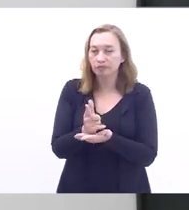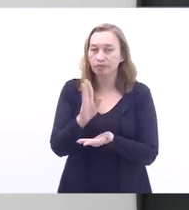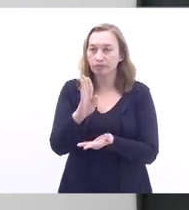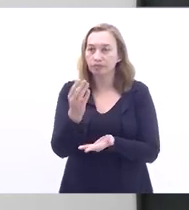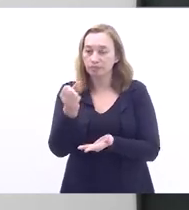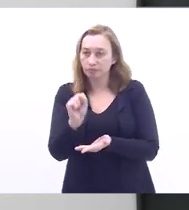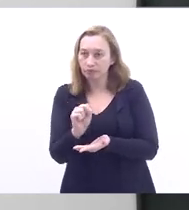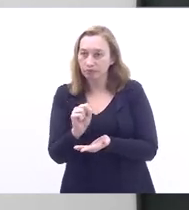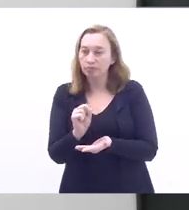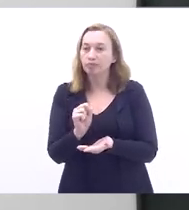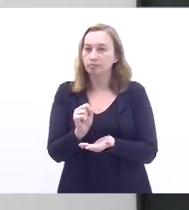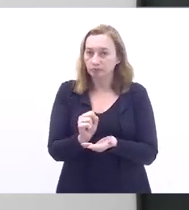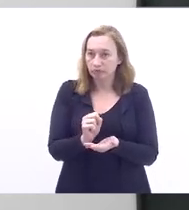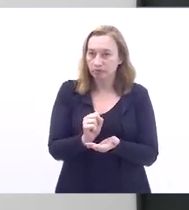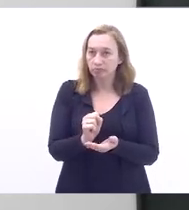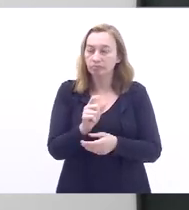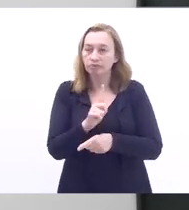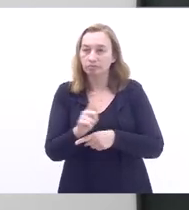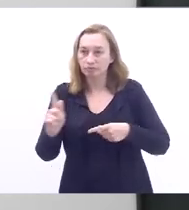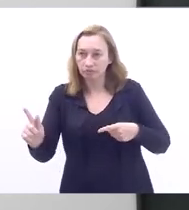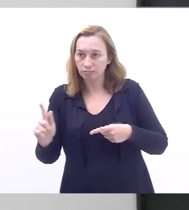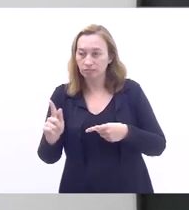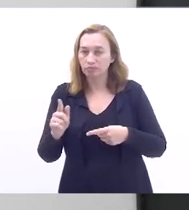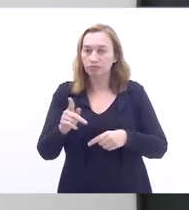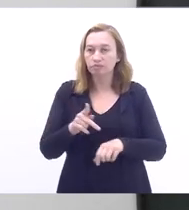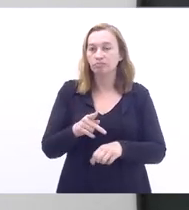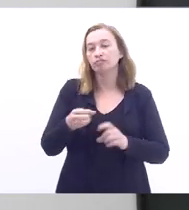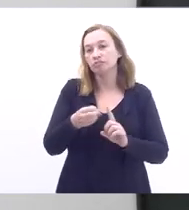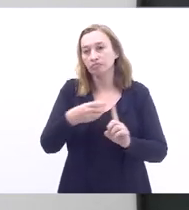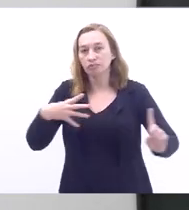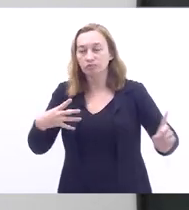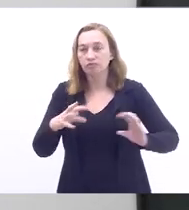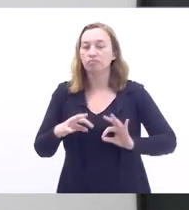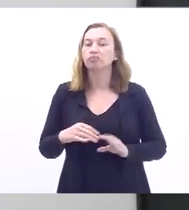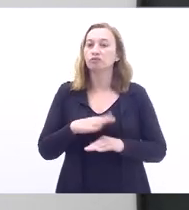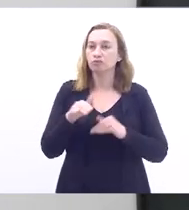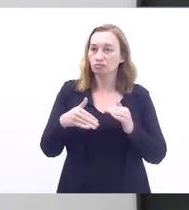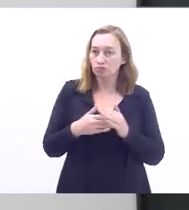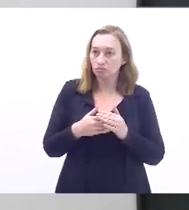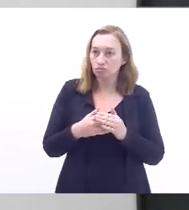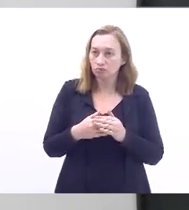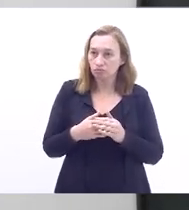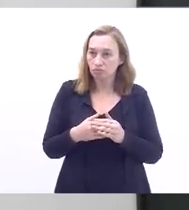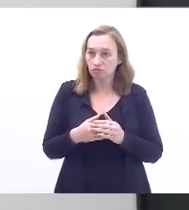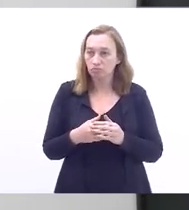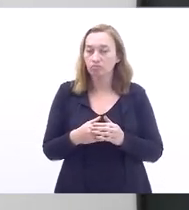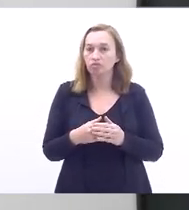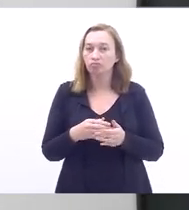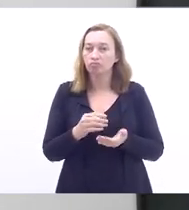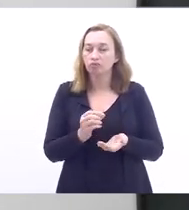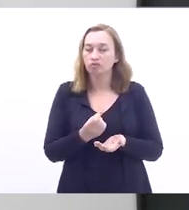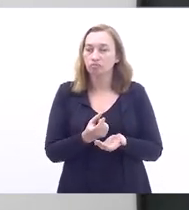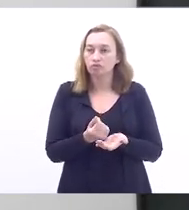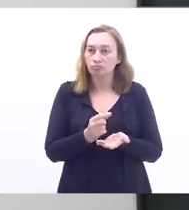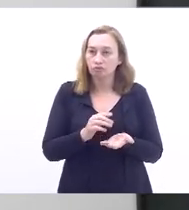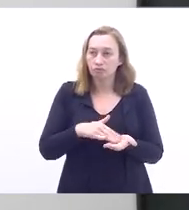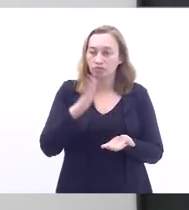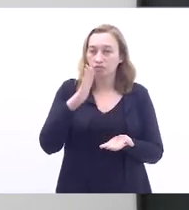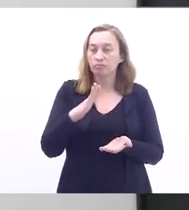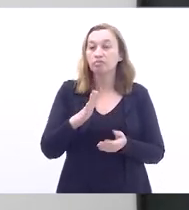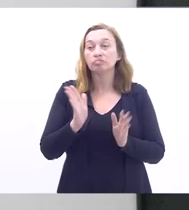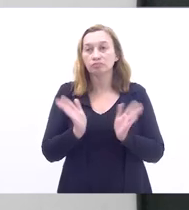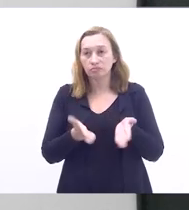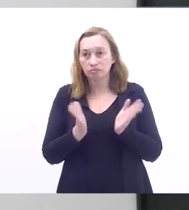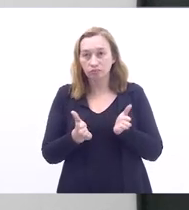bolsas tanto na gravação na programação quanto à extensão todas elas foram aumentadas agora em